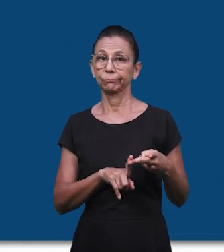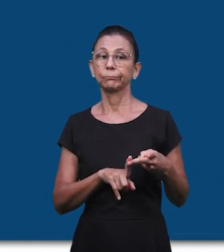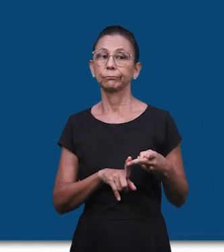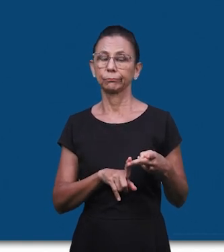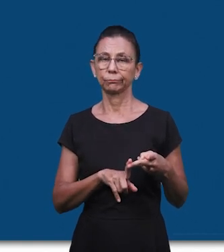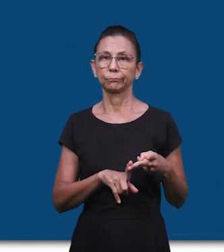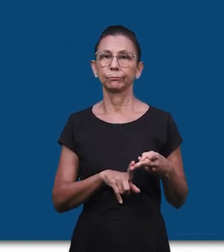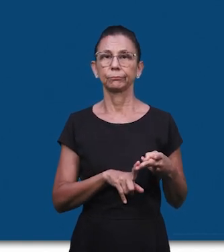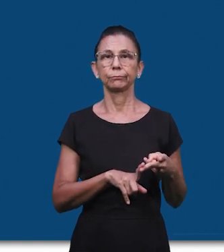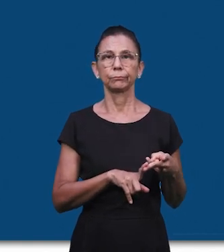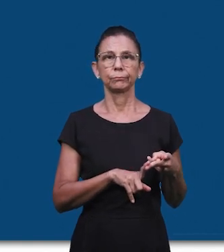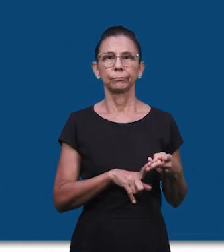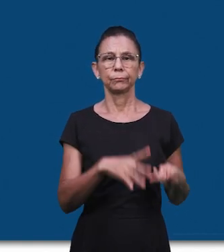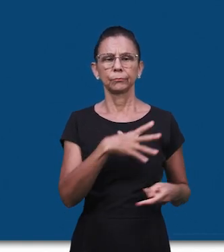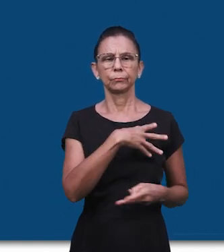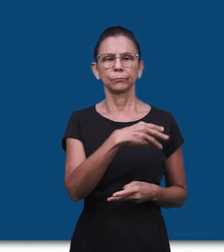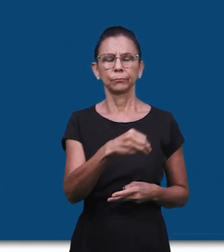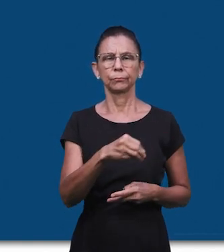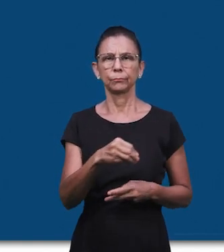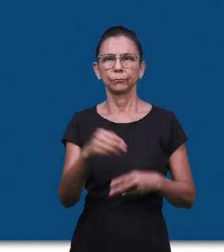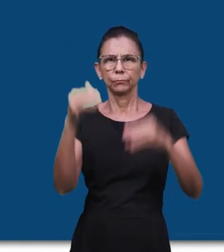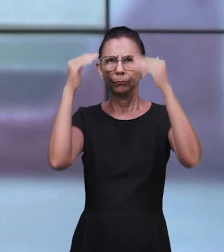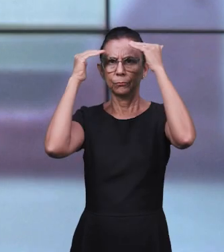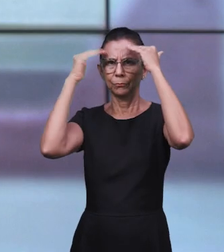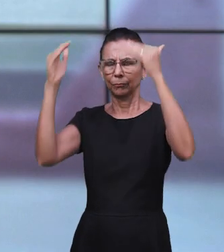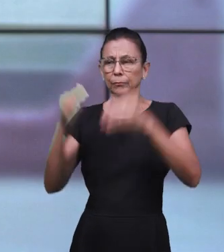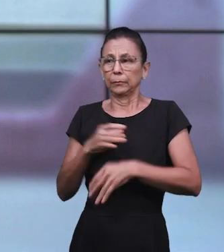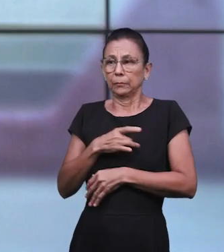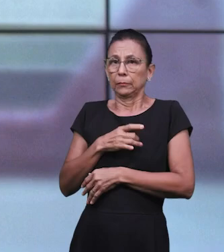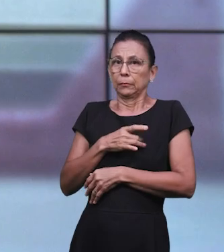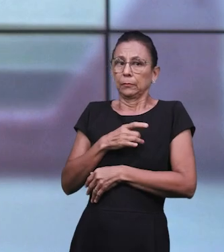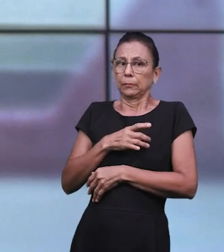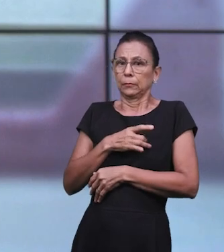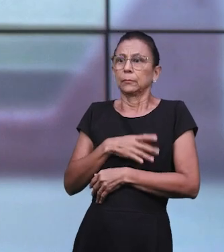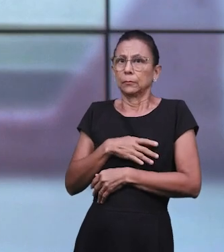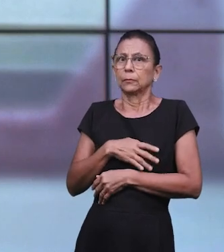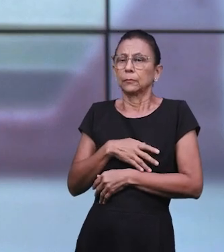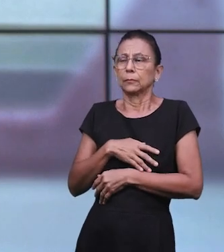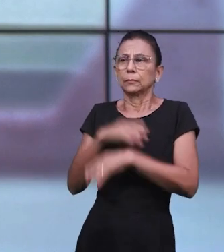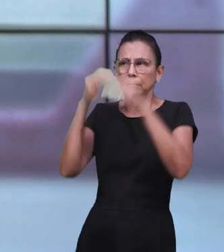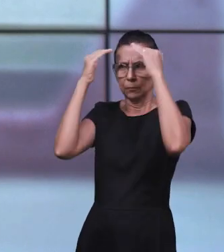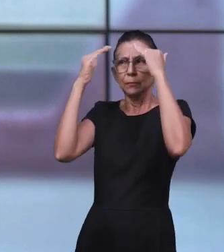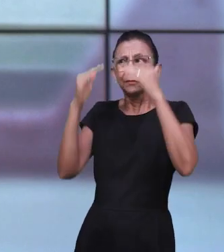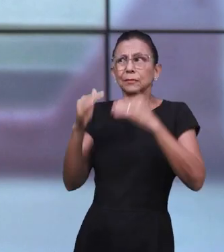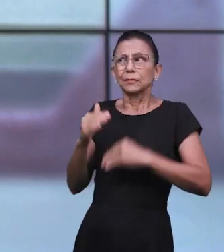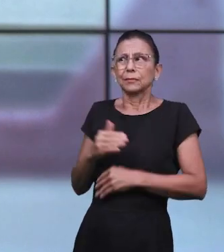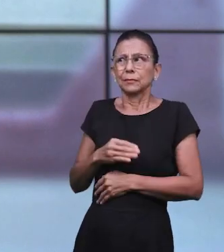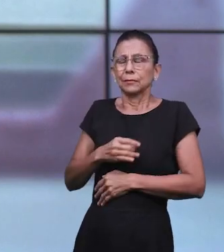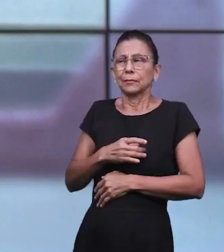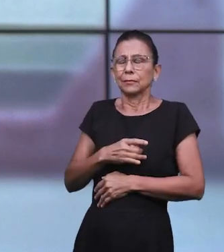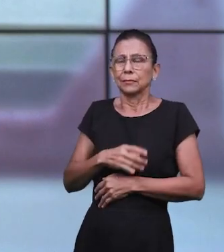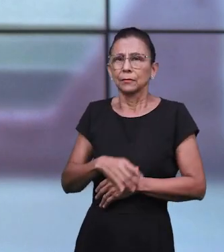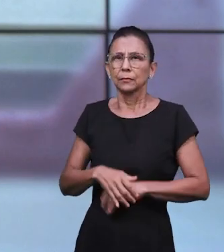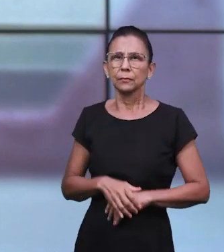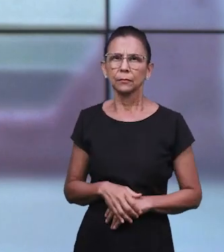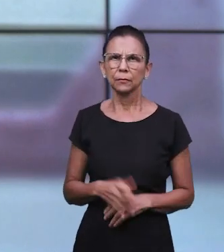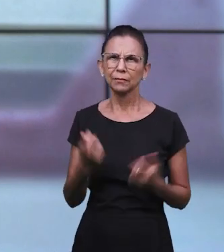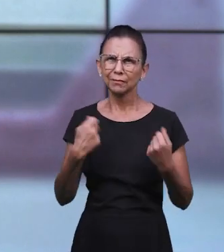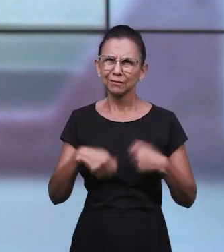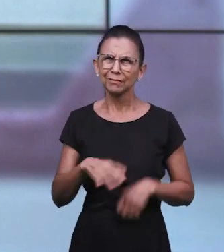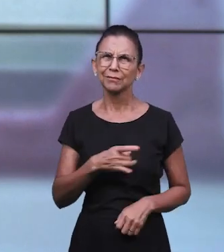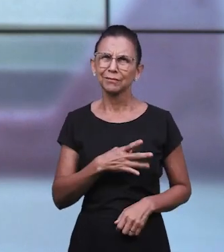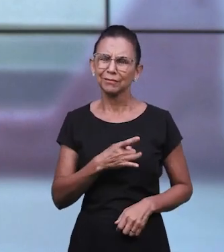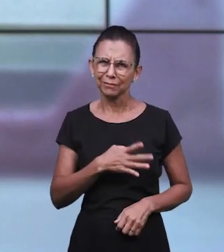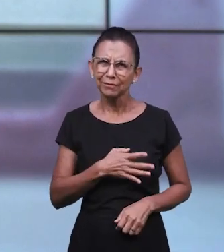obediência dos filhos aos pais se baseia no medo. Para respeitar os pais, os filhos precisam ter medo?